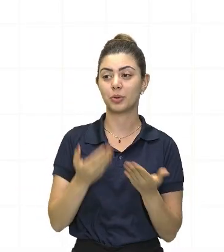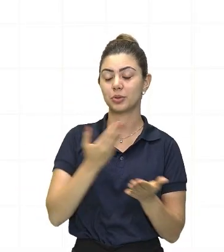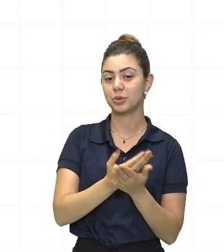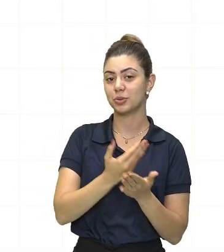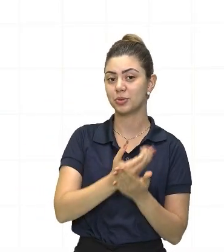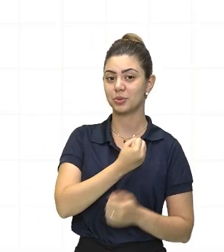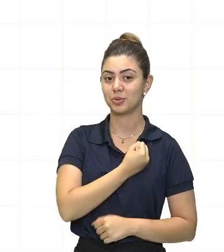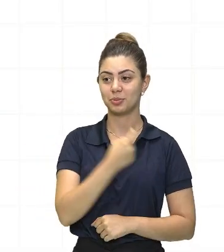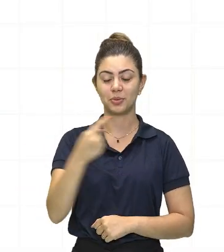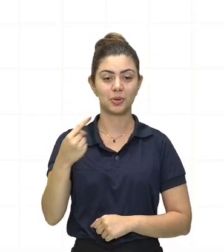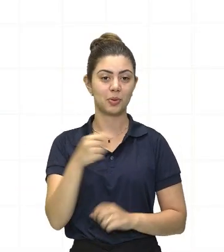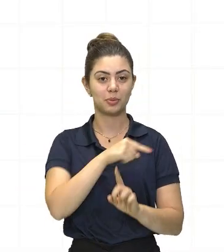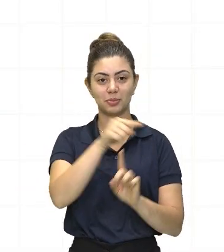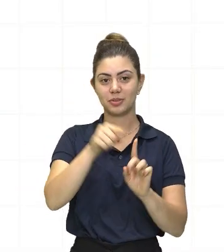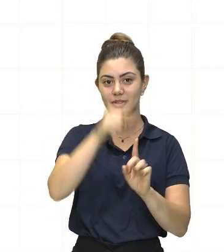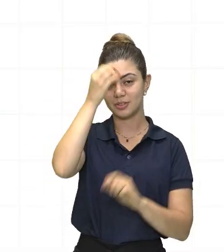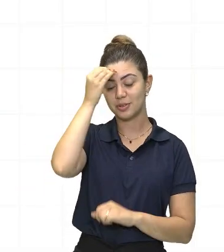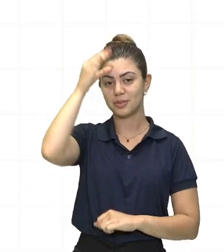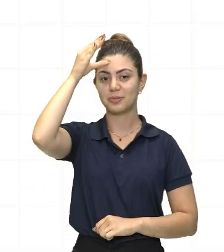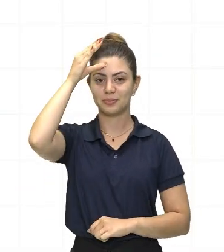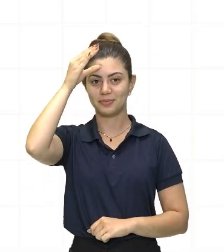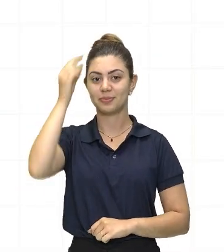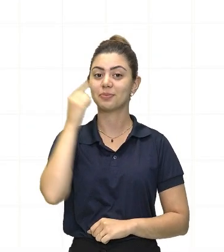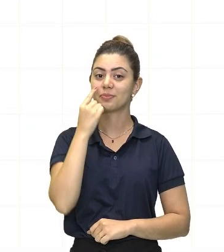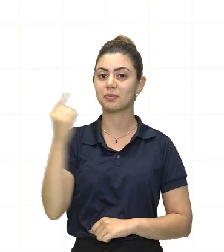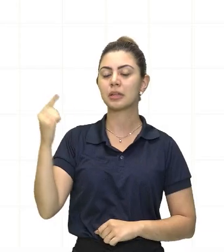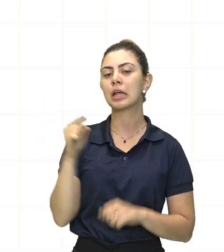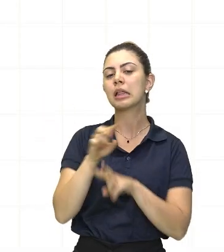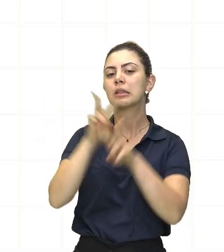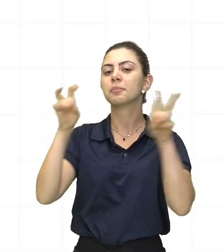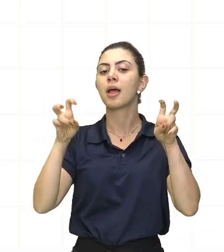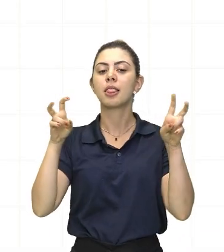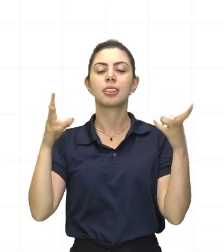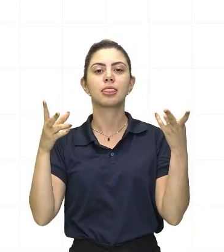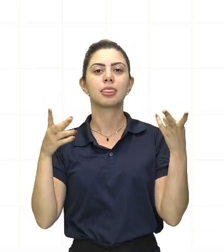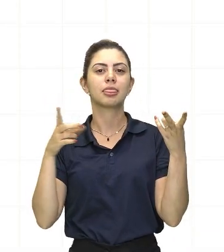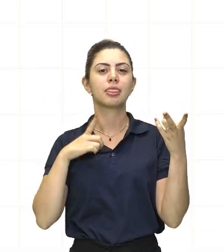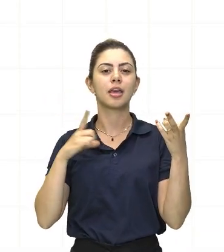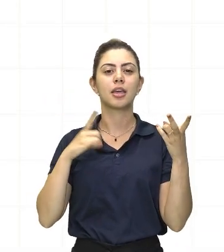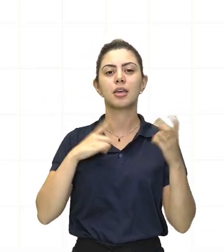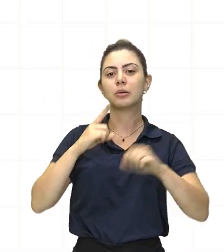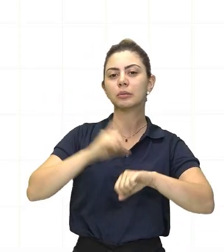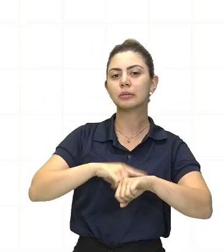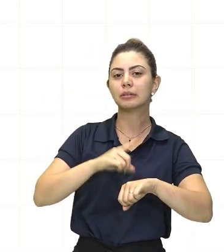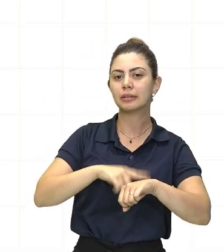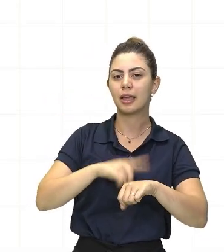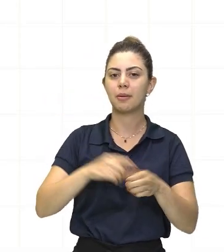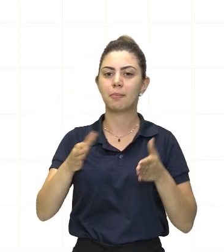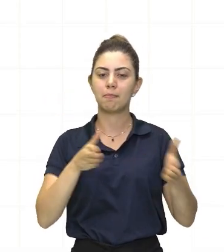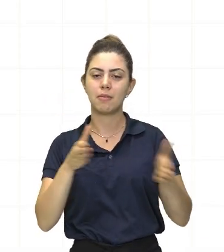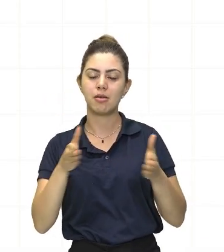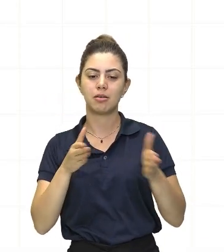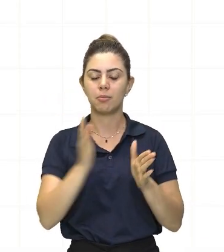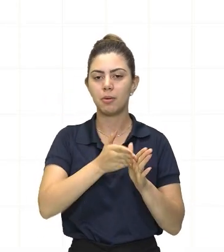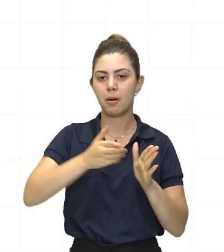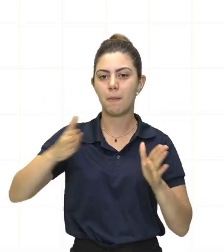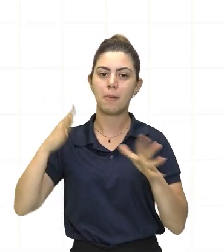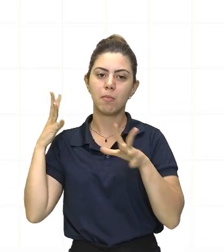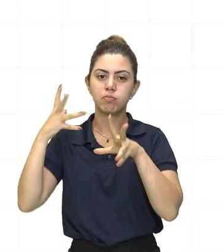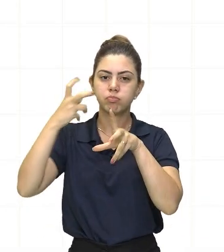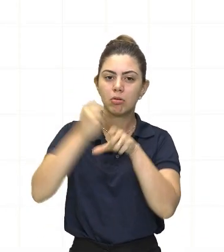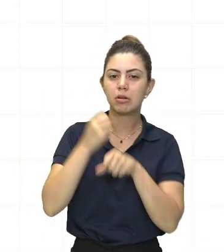número 1, objeto de conhecimento, a questão do tempo, sincronias e diacronias, reflexões sobre o sentido